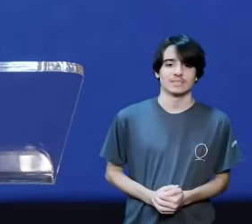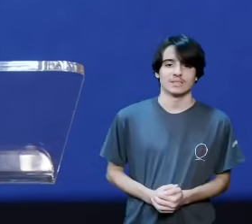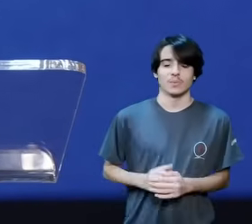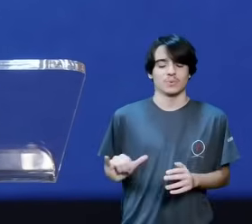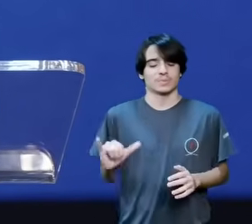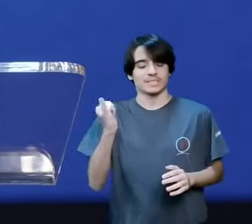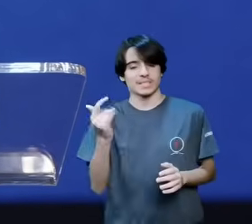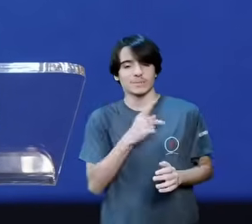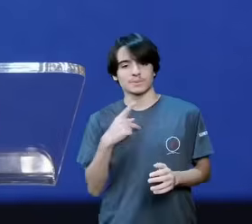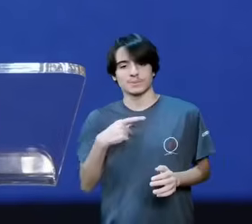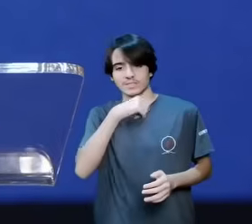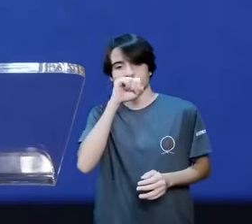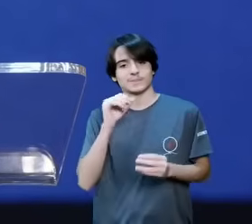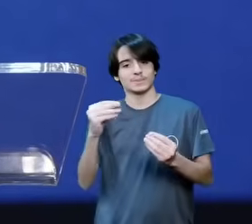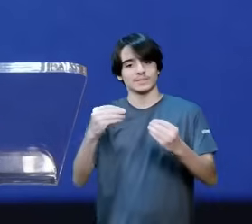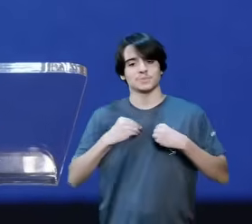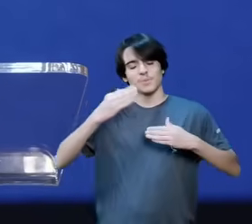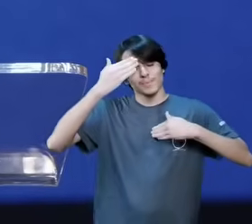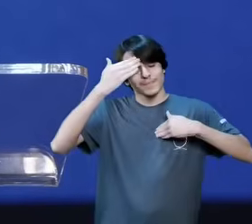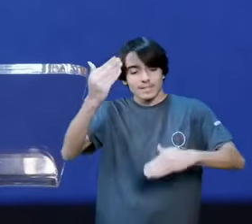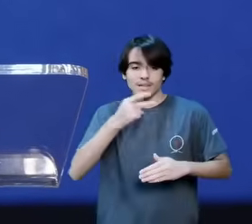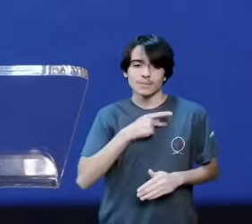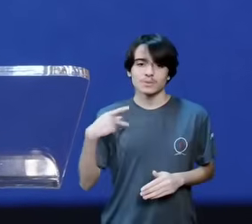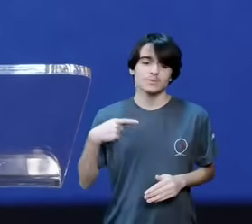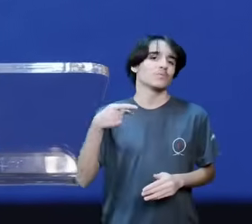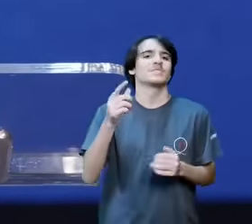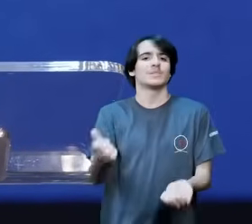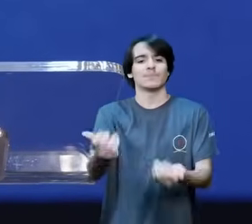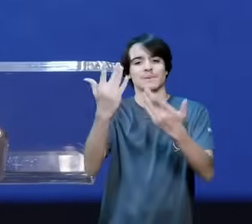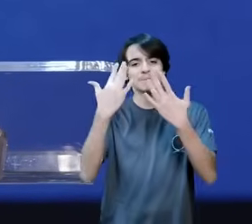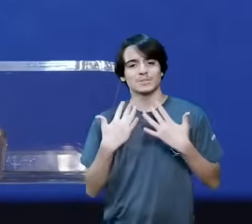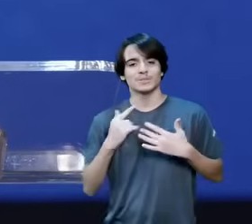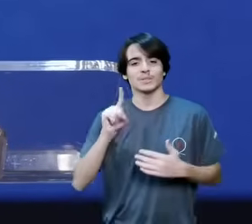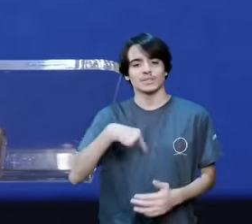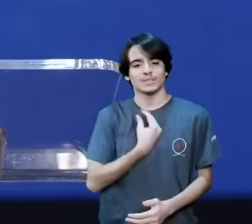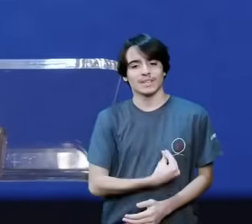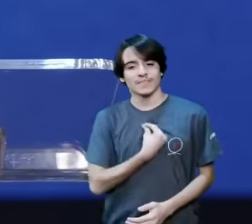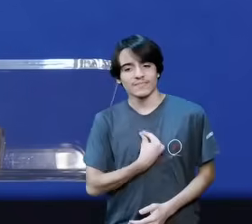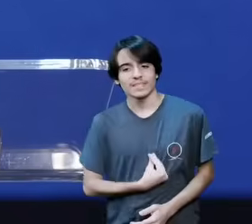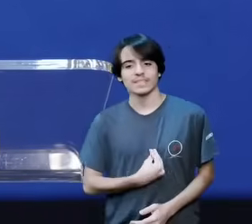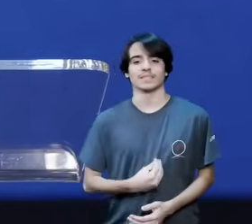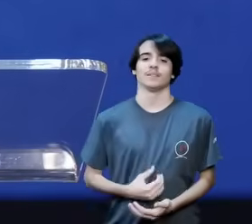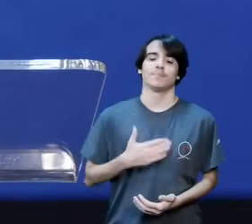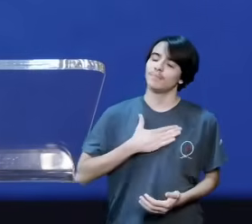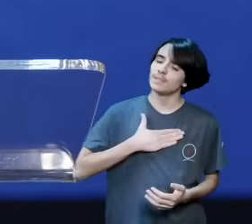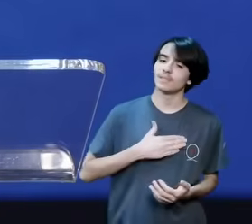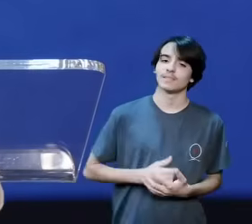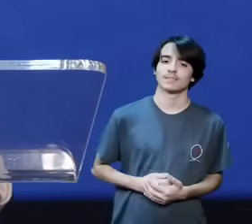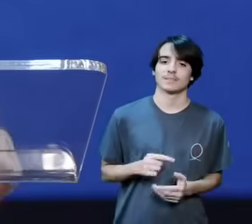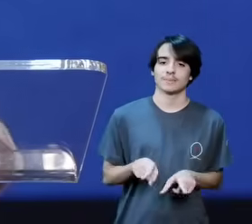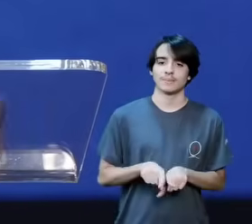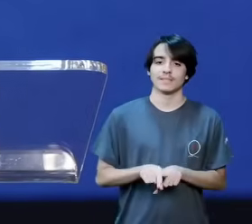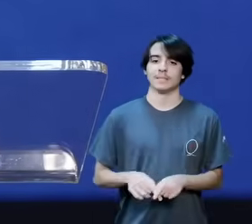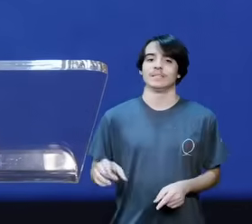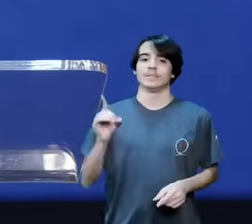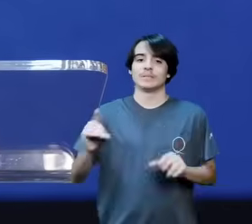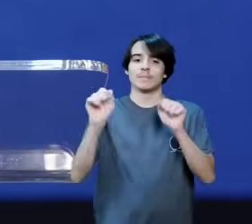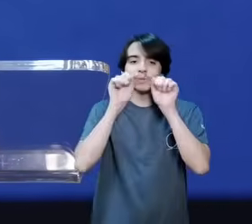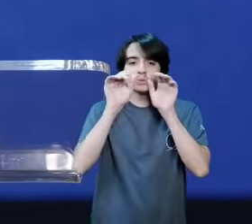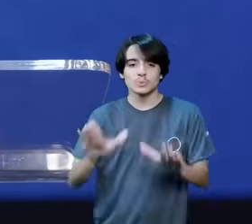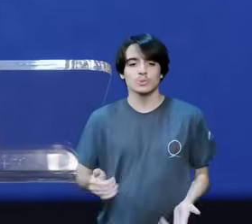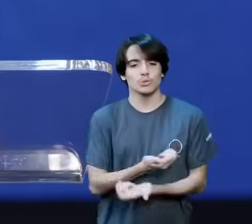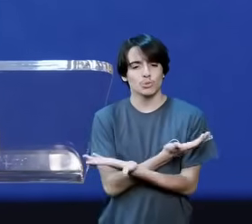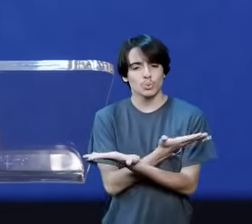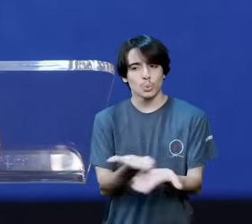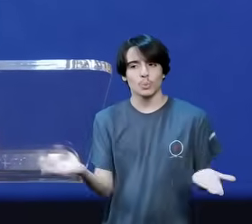me concede. Muito obrigada, meu pastor. O Senhor é uma bênção na nossa vida e na minha principalmente. Deus abençoe todos